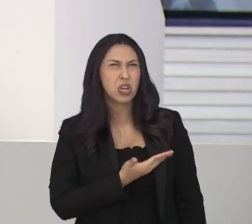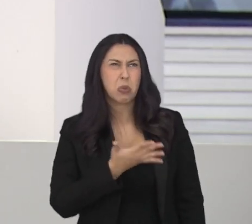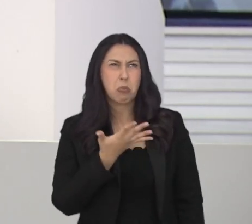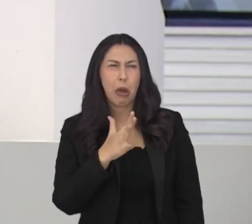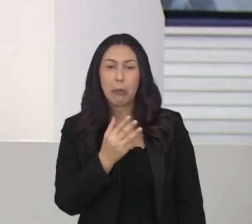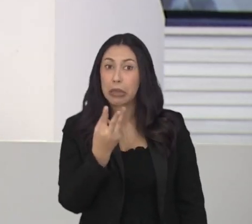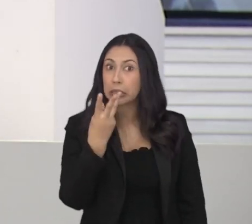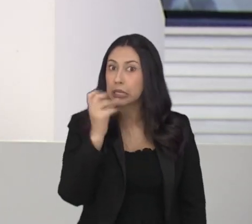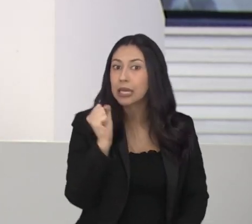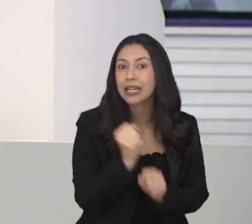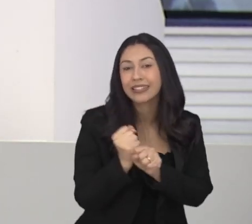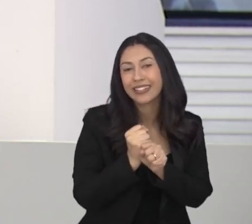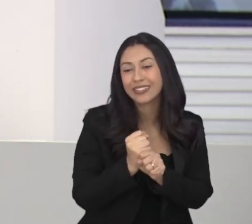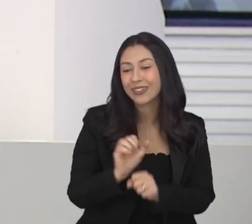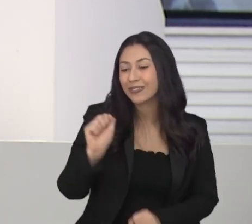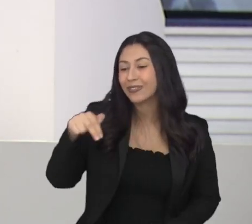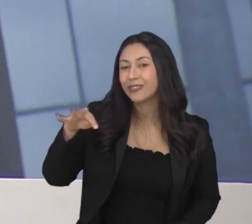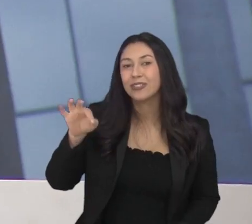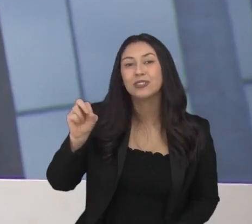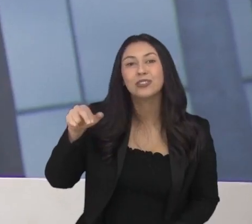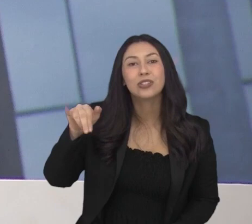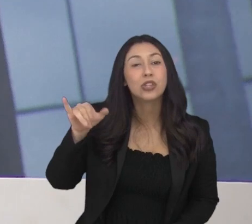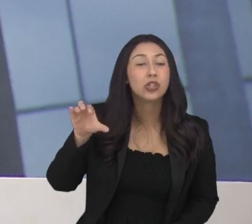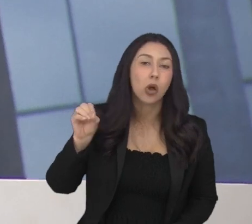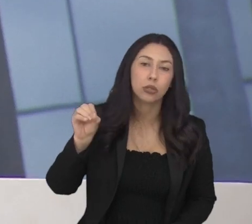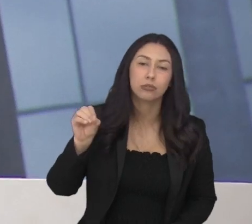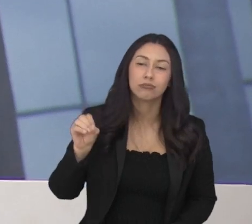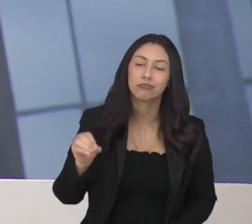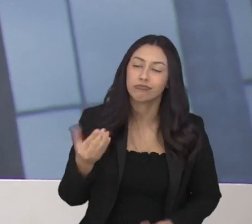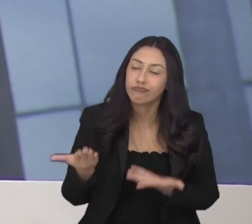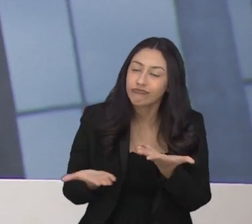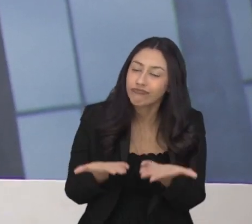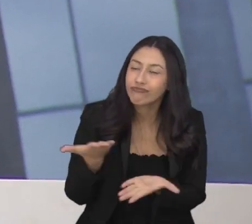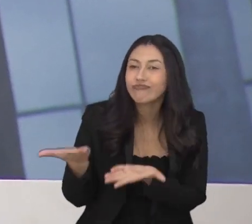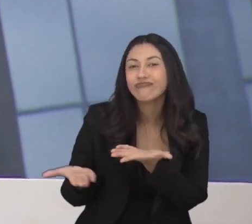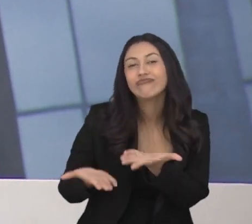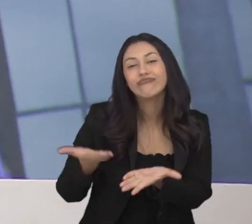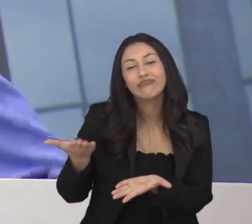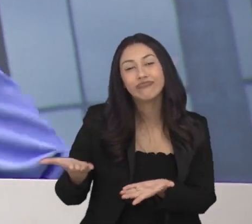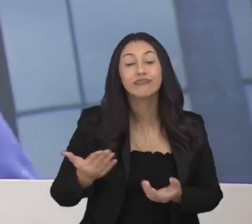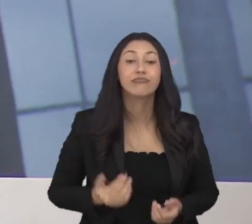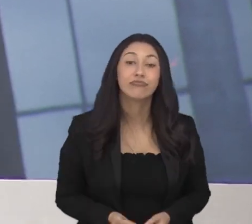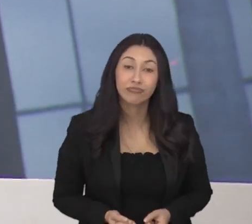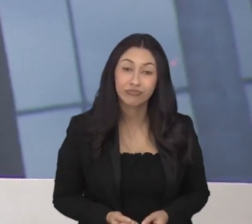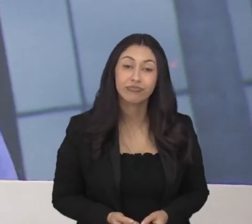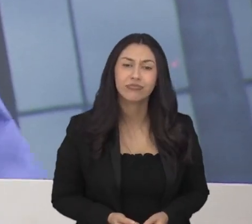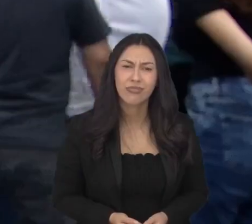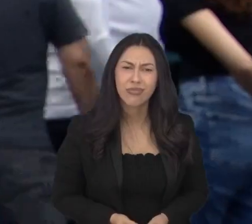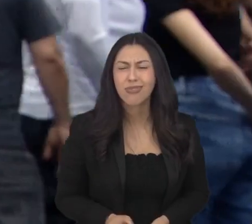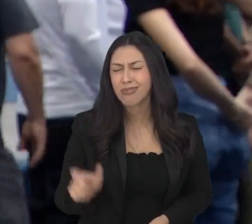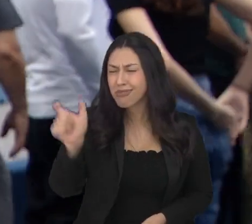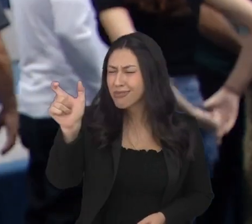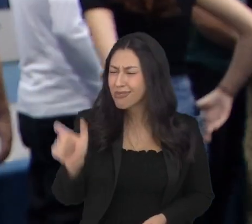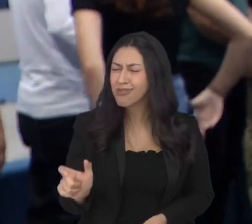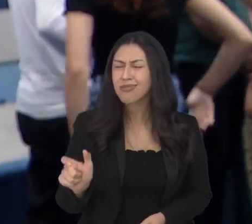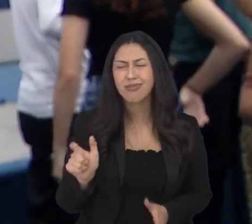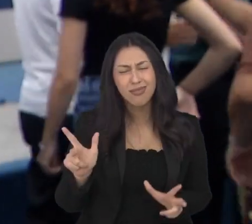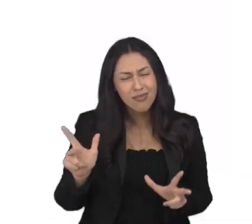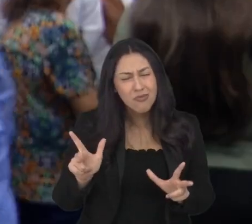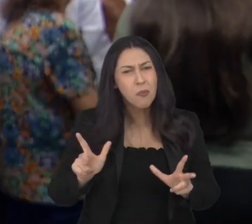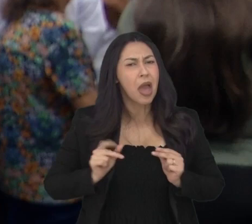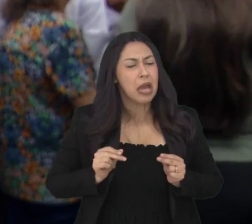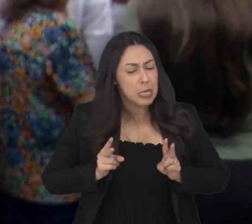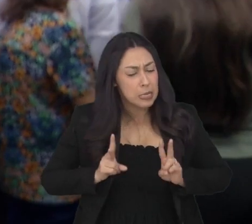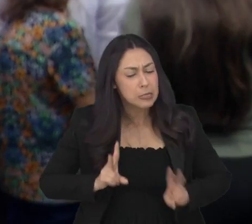de Edineu há mais de 30 anos, Antônio Teixeira, o mineiro, não poupou elogios ao homenageado. É um